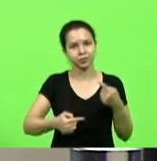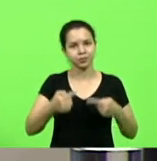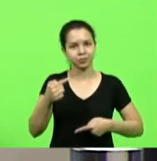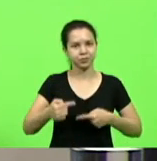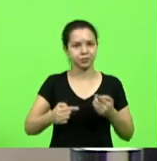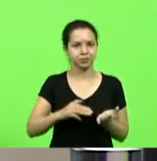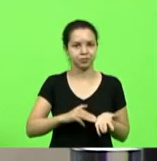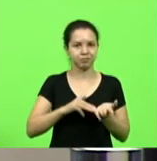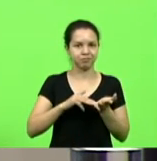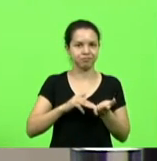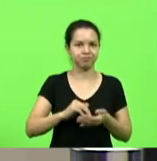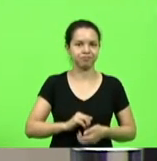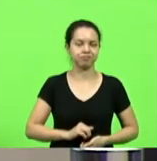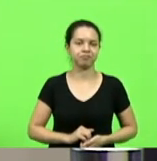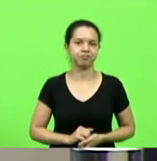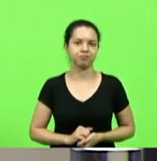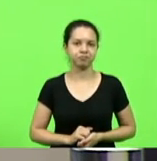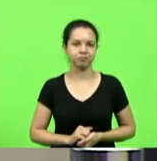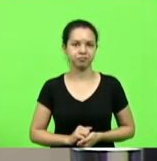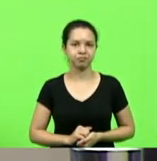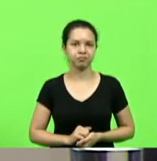moção.